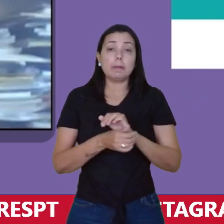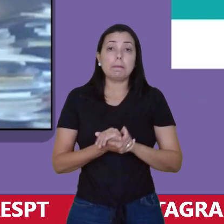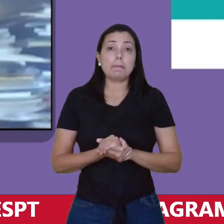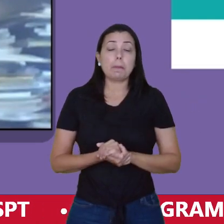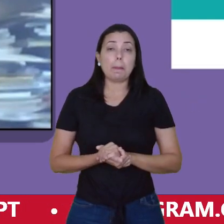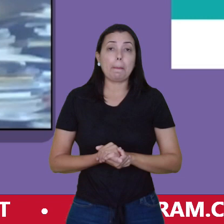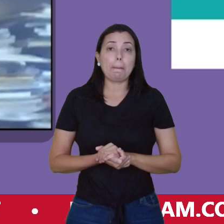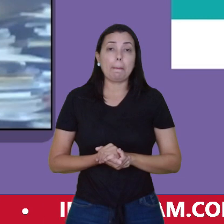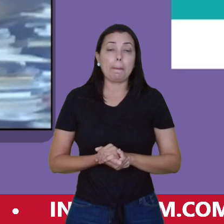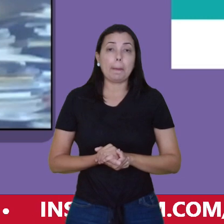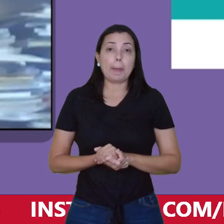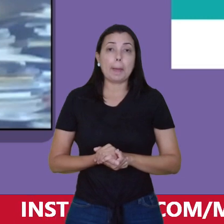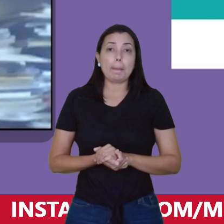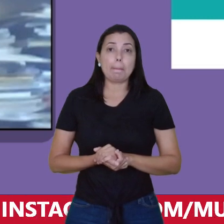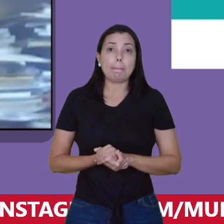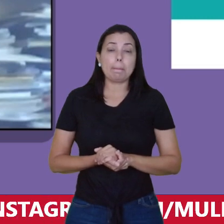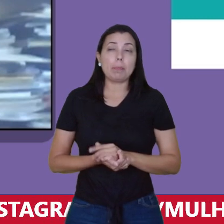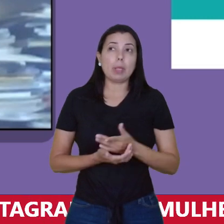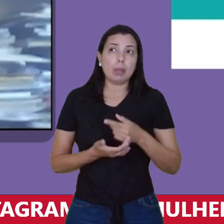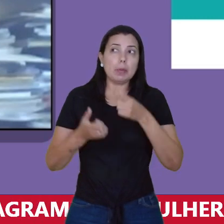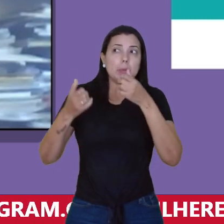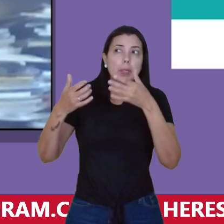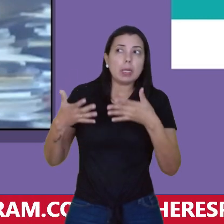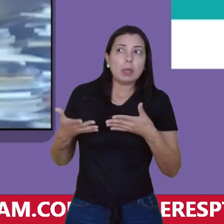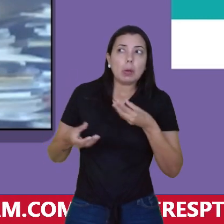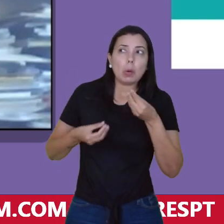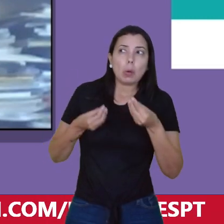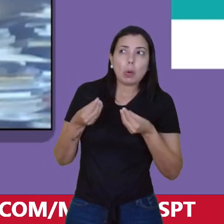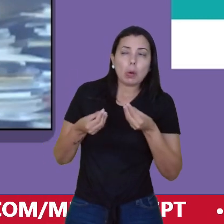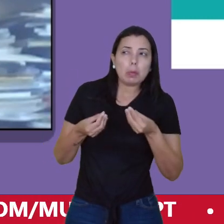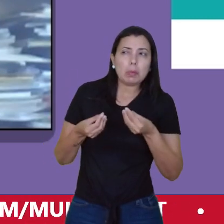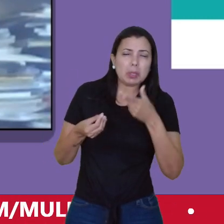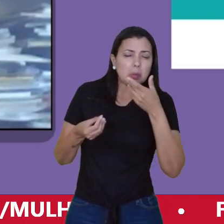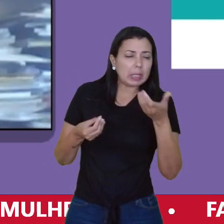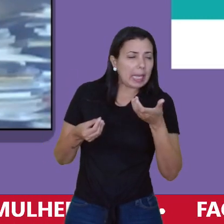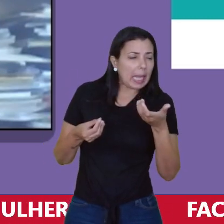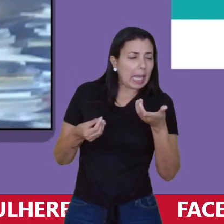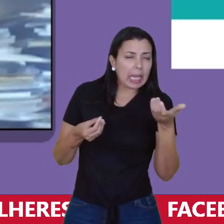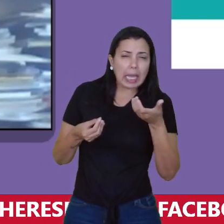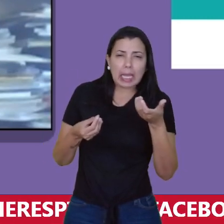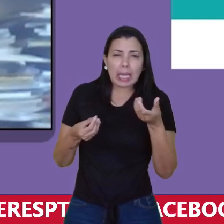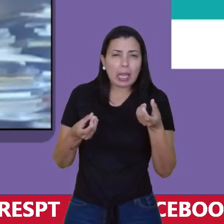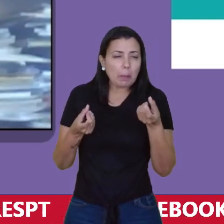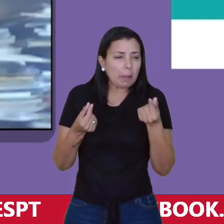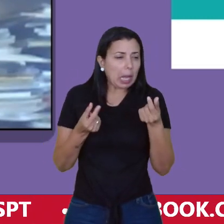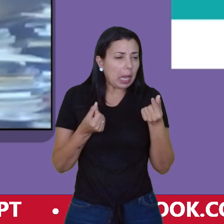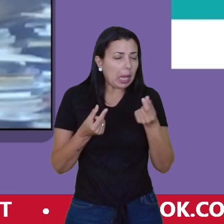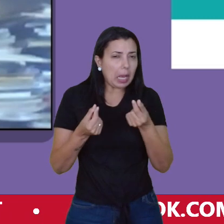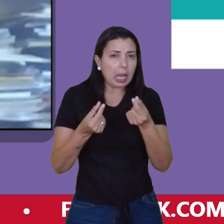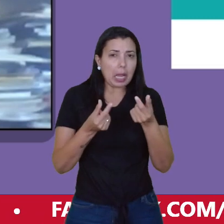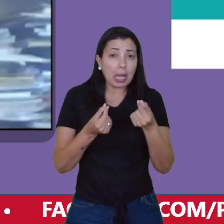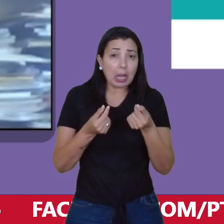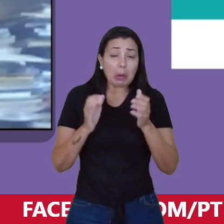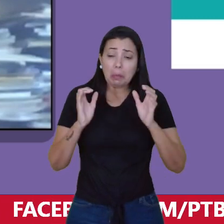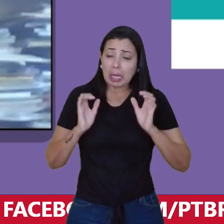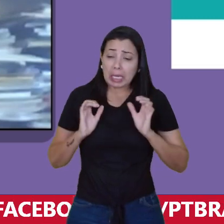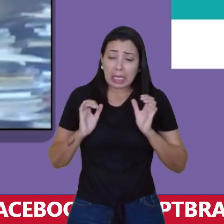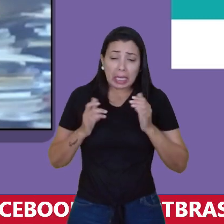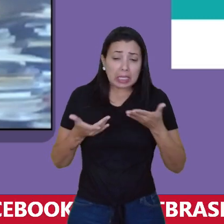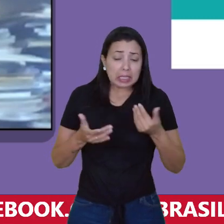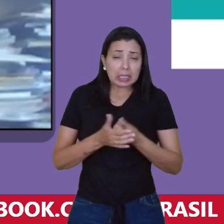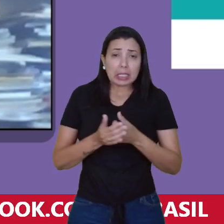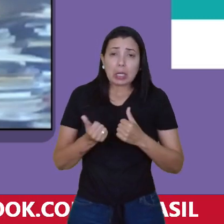uma, eu digo assim, de uma ganância incrível, certo? Uma riqueza que está